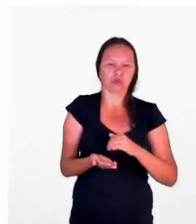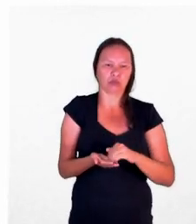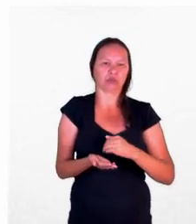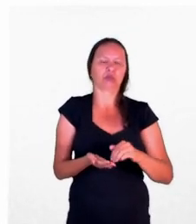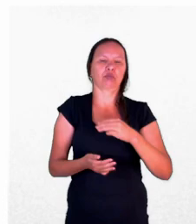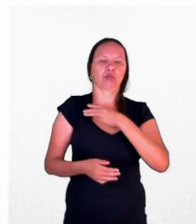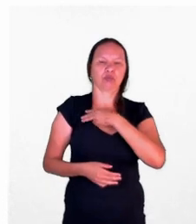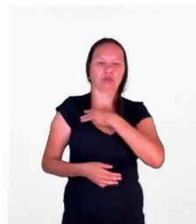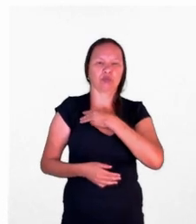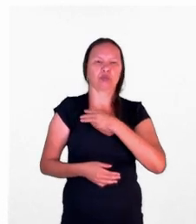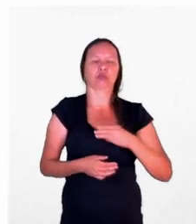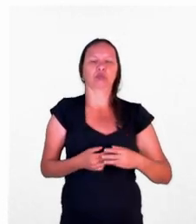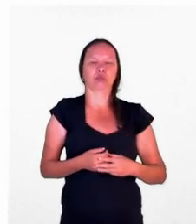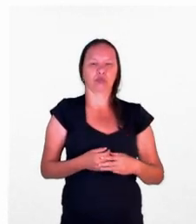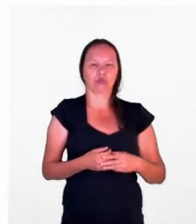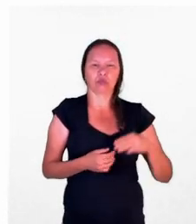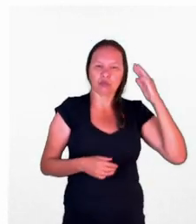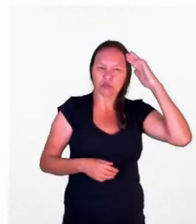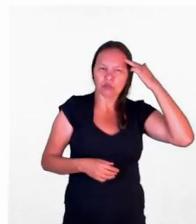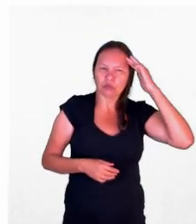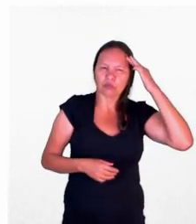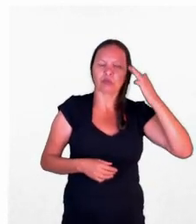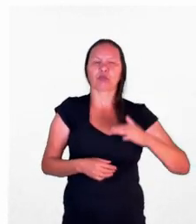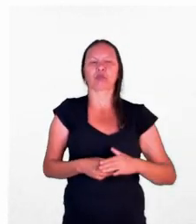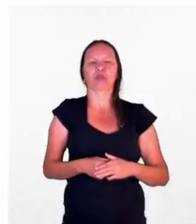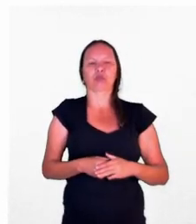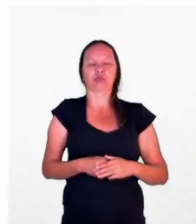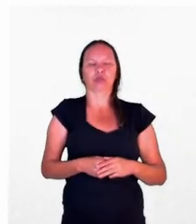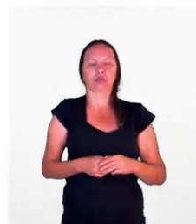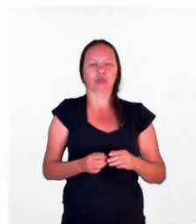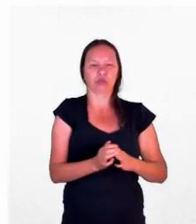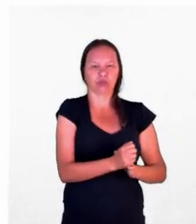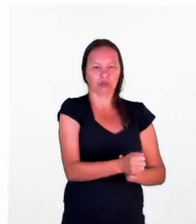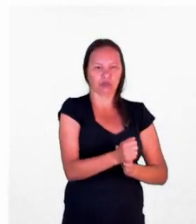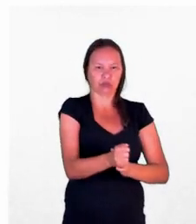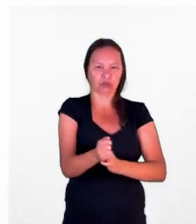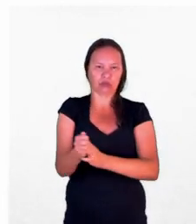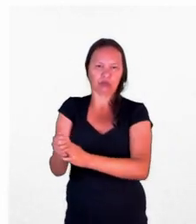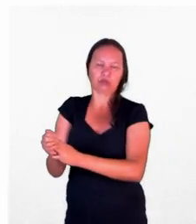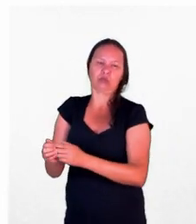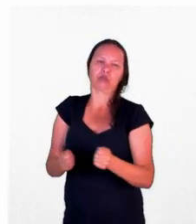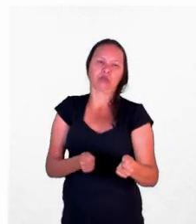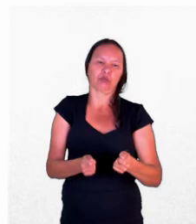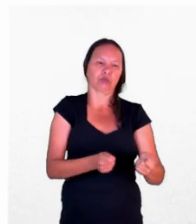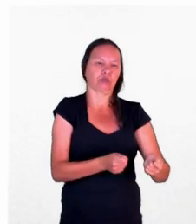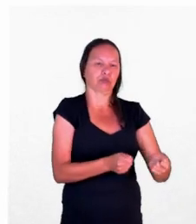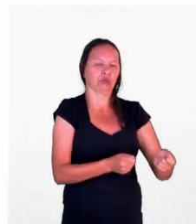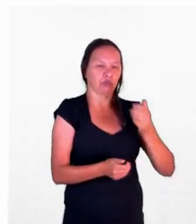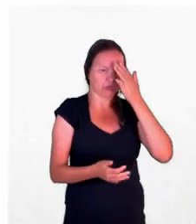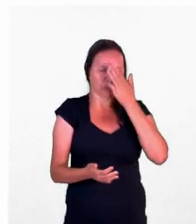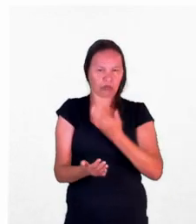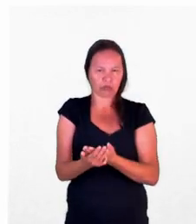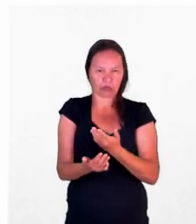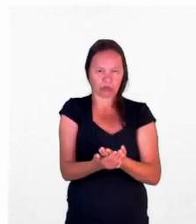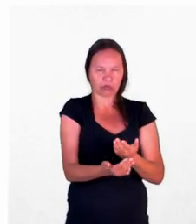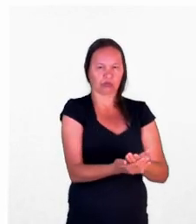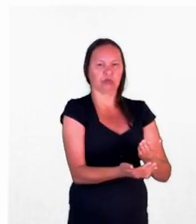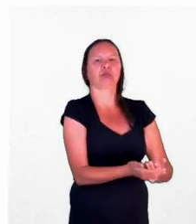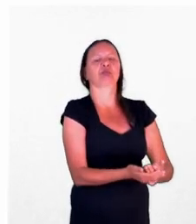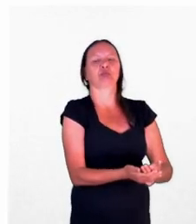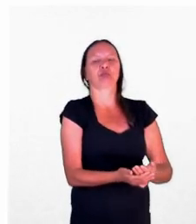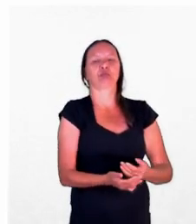Ministérios para entender eh e e para orientar as escolas na quando identificam